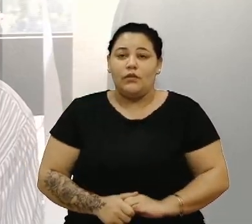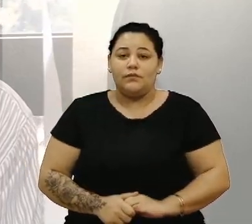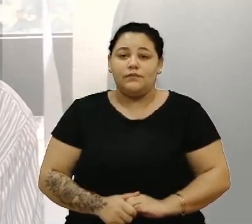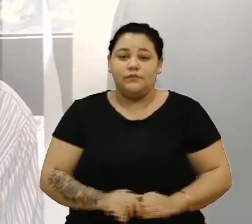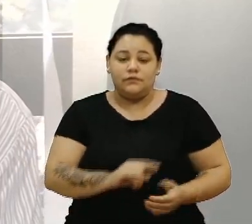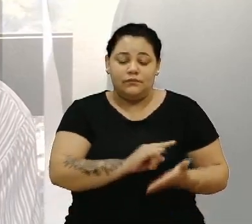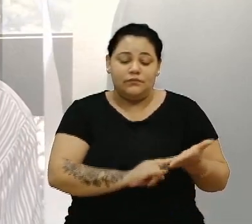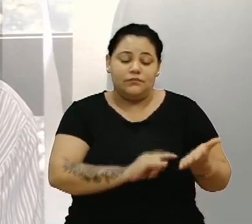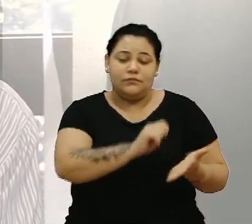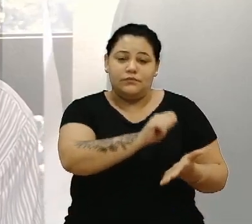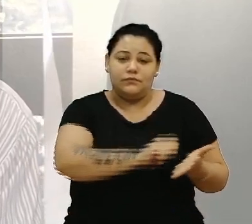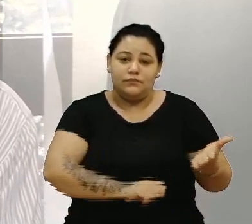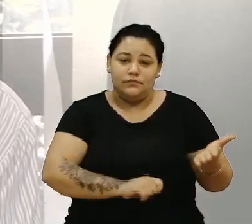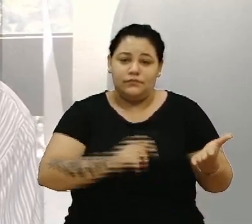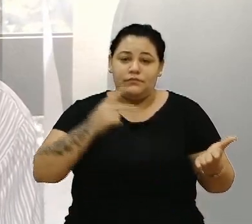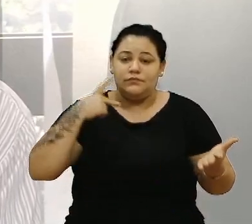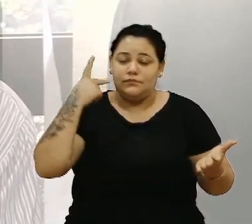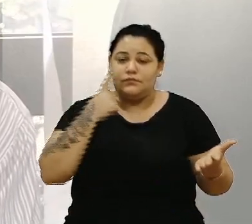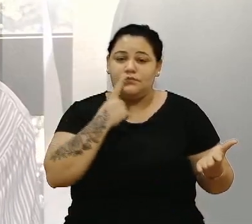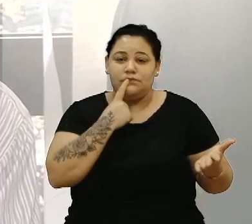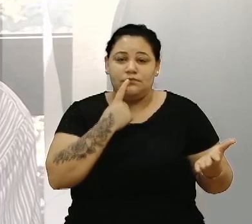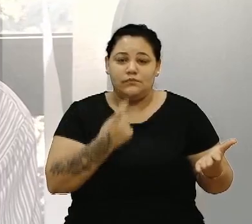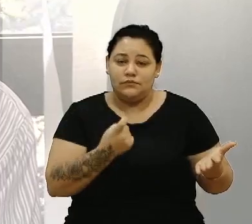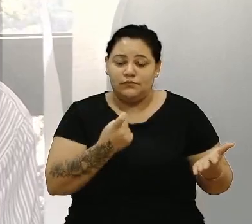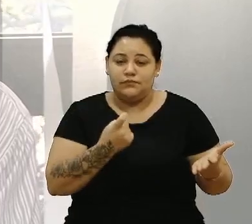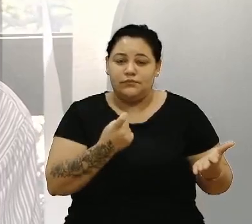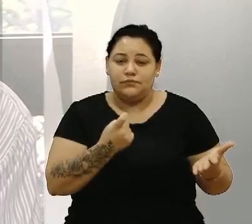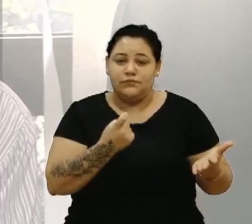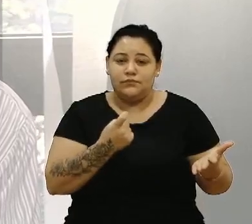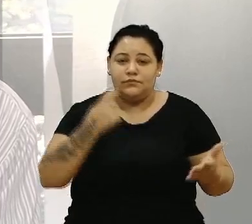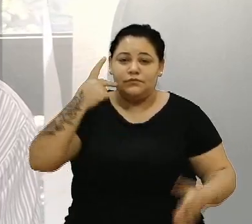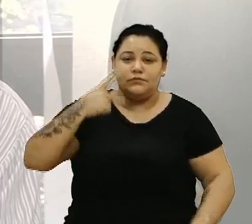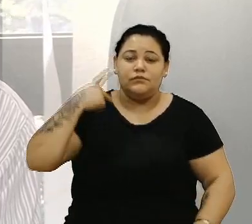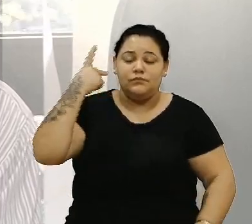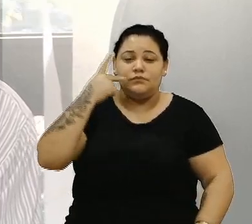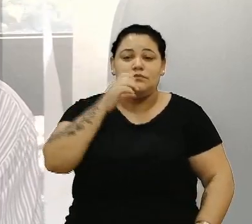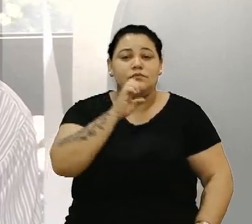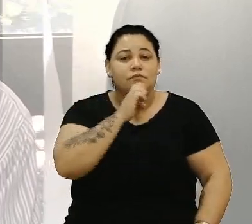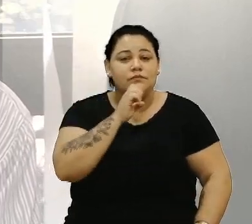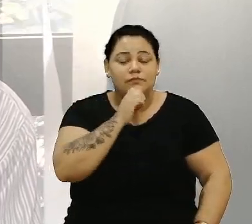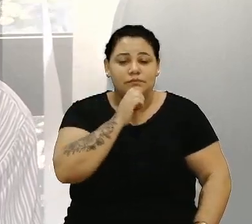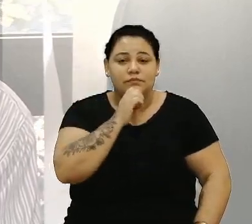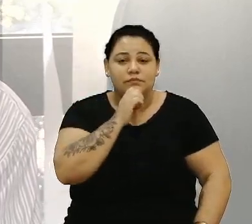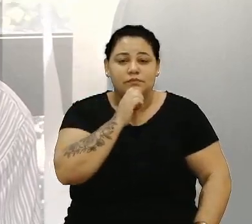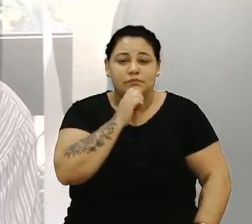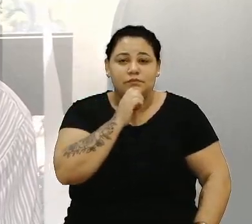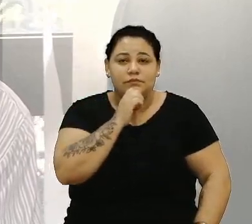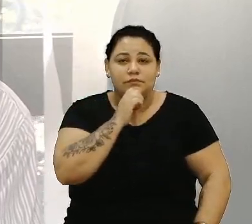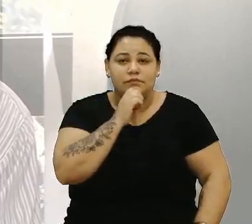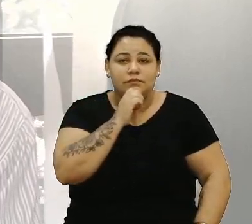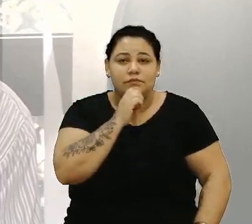Documento assinado pela vereadora Rose Frigeri, vereador Estela Balardim, vereador Lucas